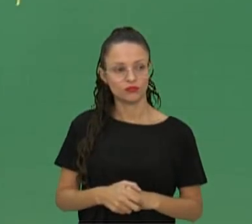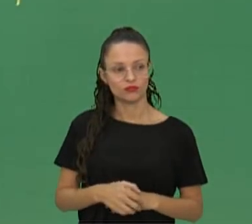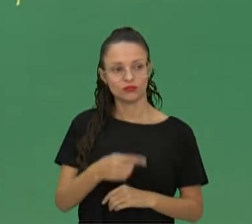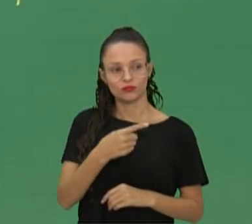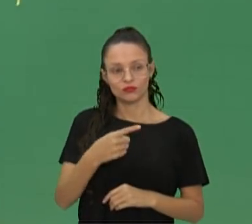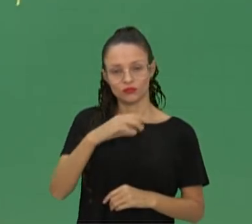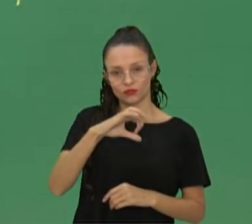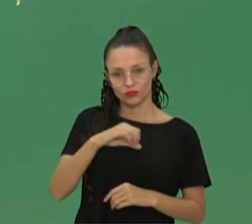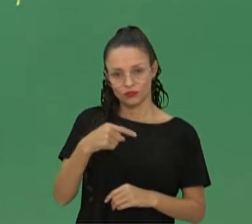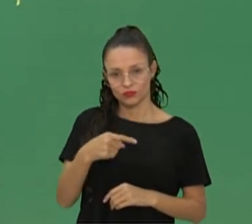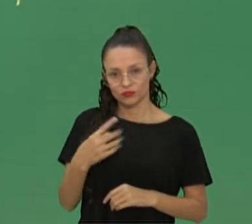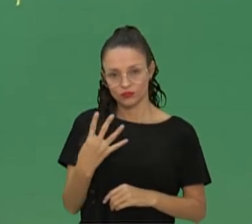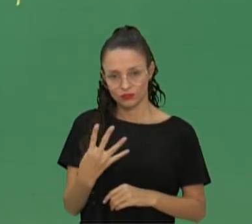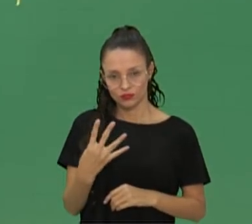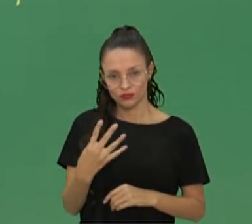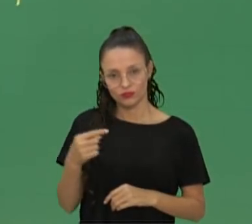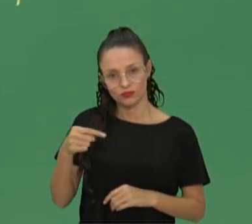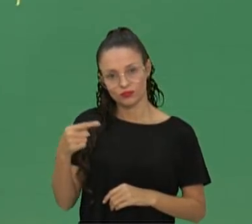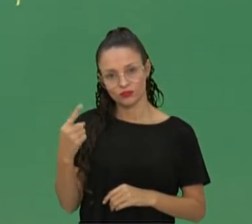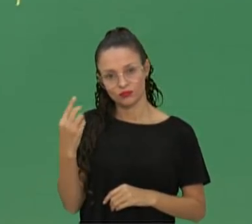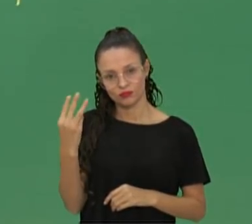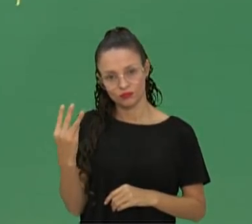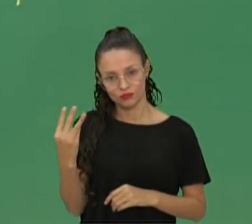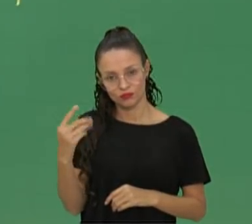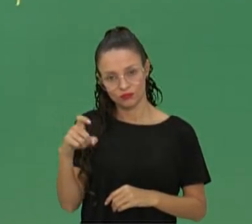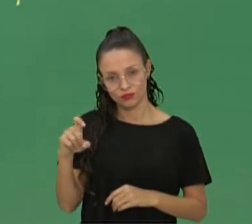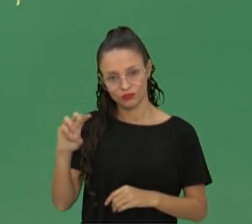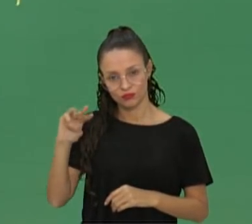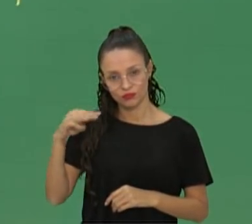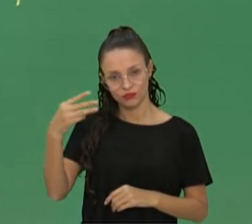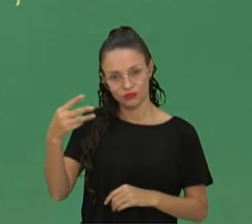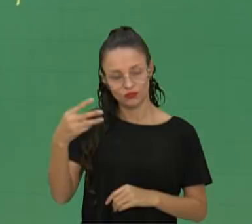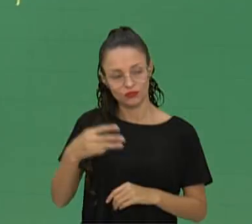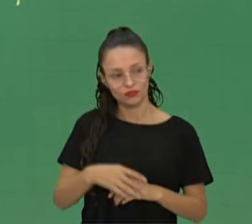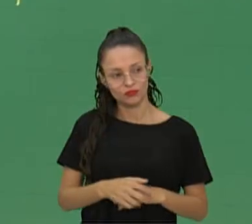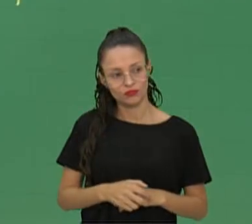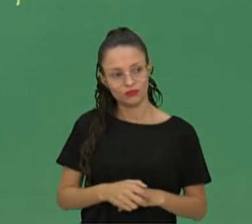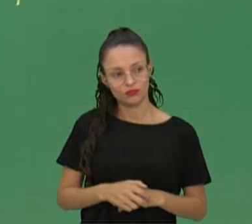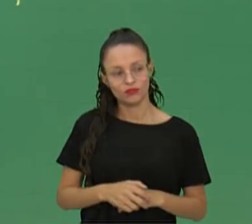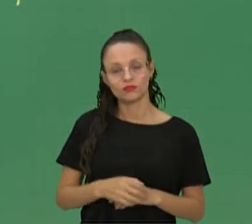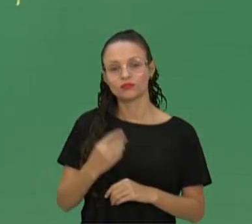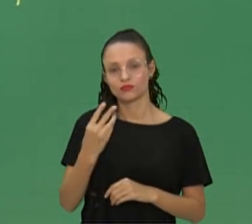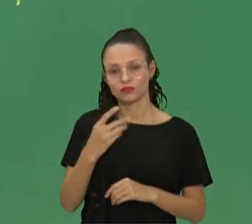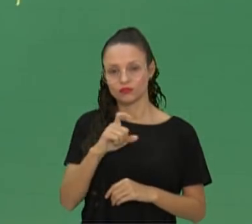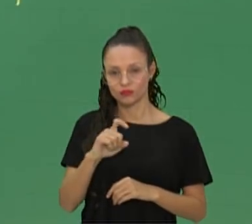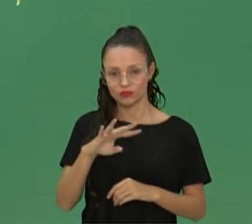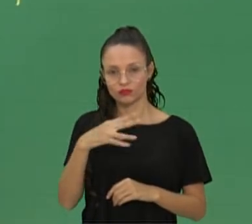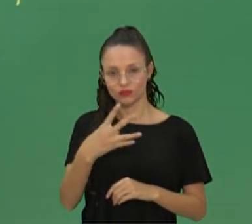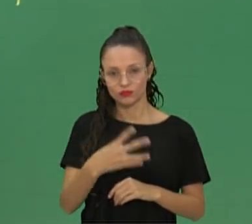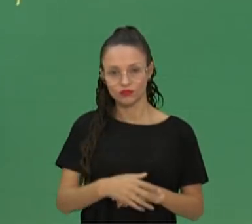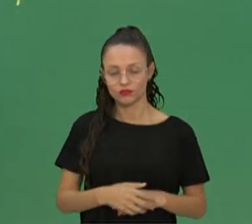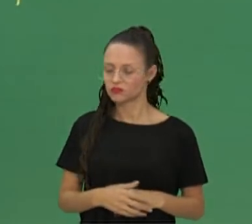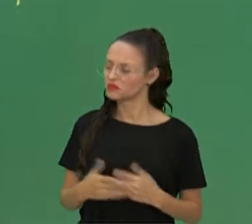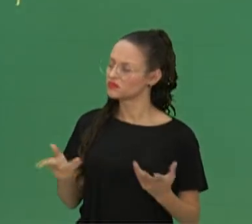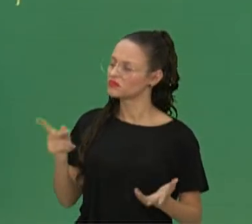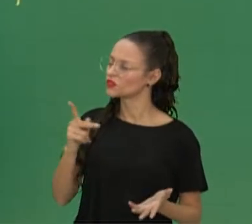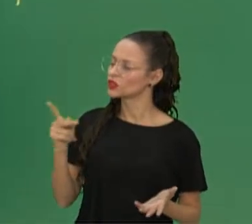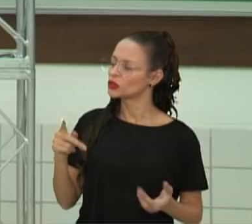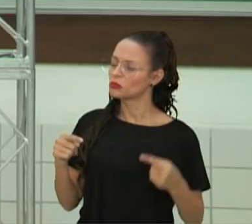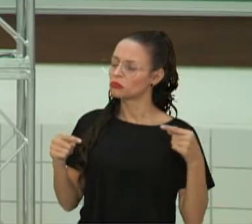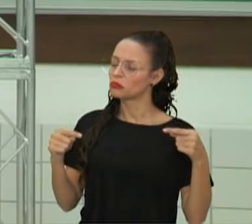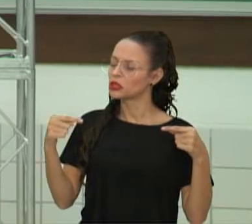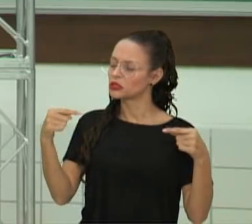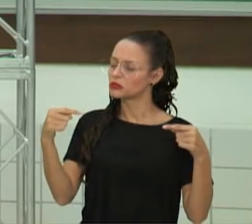Menos 9 com menos 4 dá menos 13x ao cubo, 3x à quarta. Ah, professor, mas menos com menos